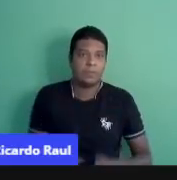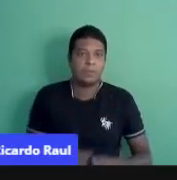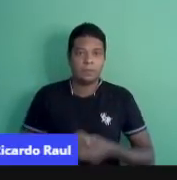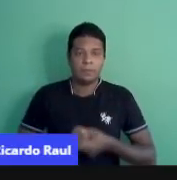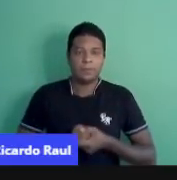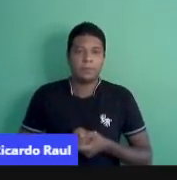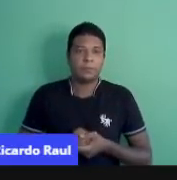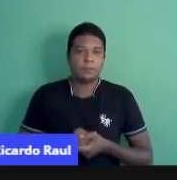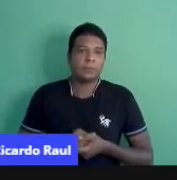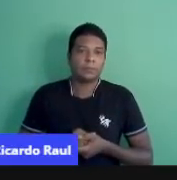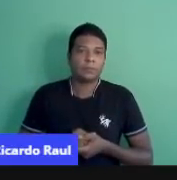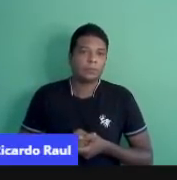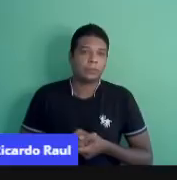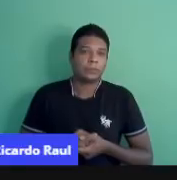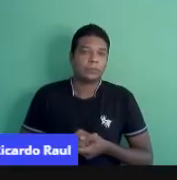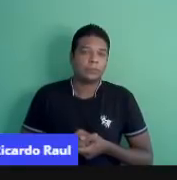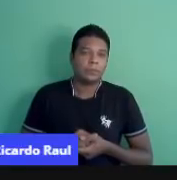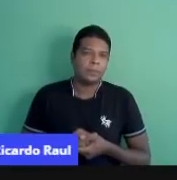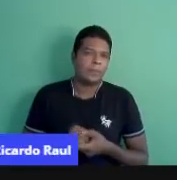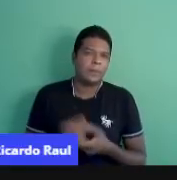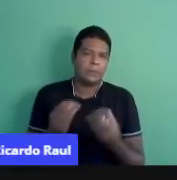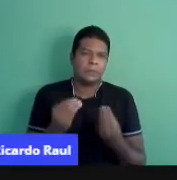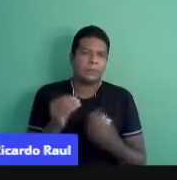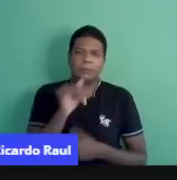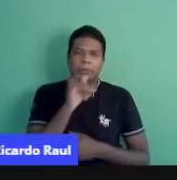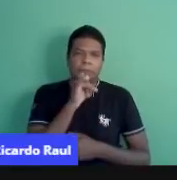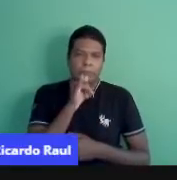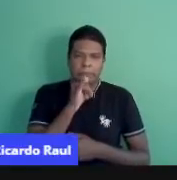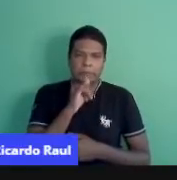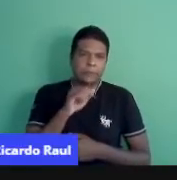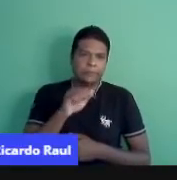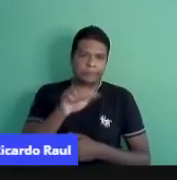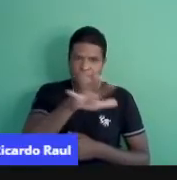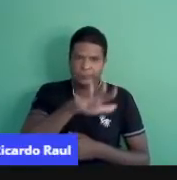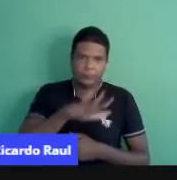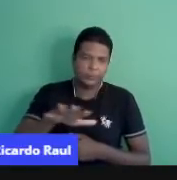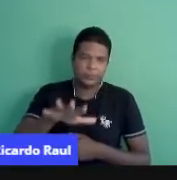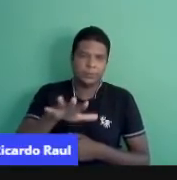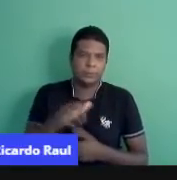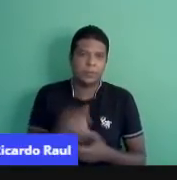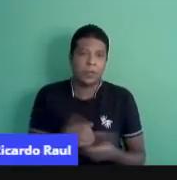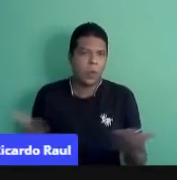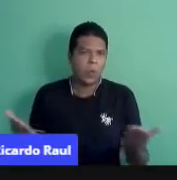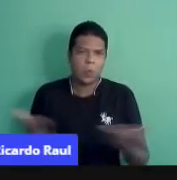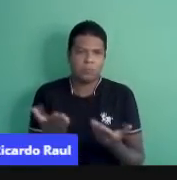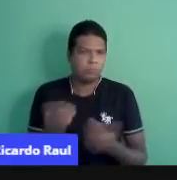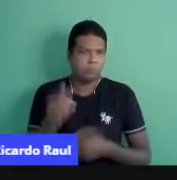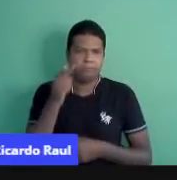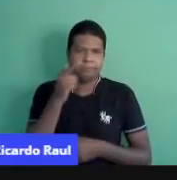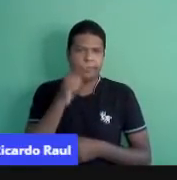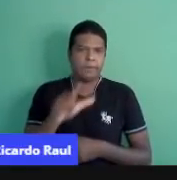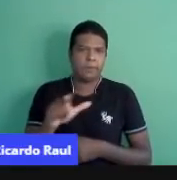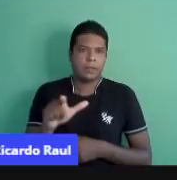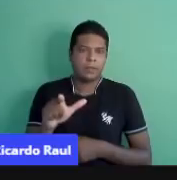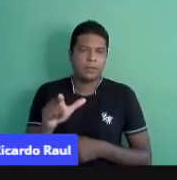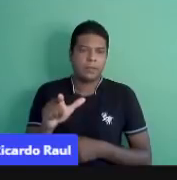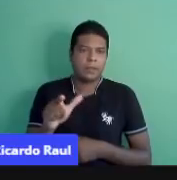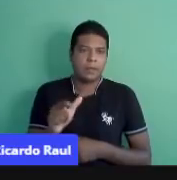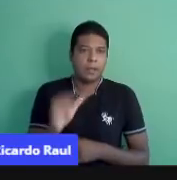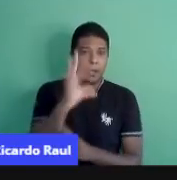Esse é um dos muitos exemplos que nós temos na sociedade. Hoje já não acontece assim. A